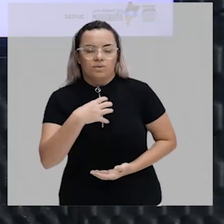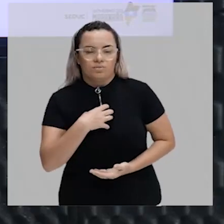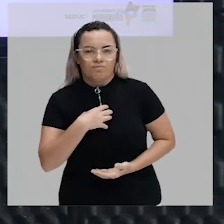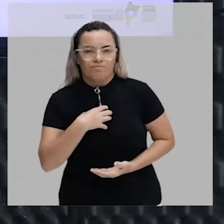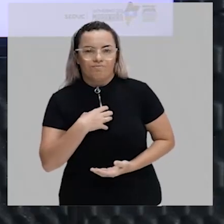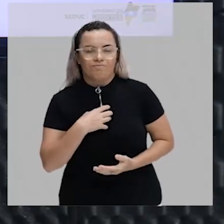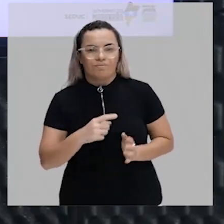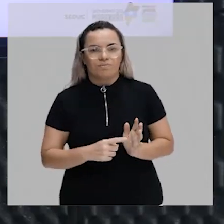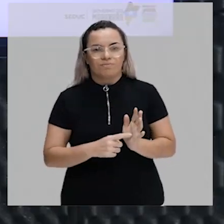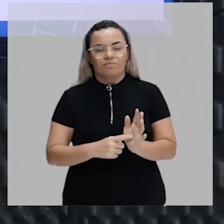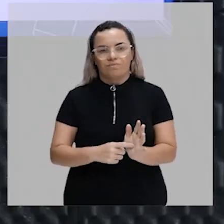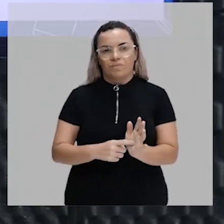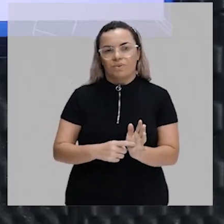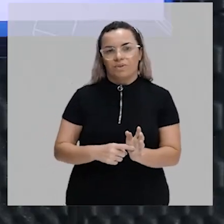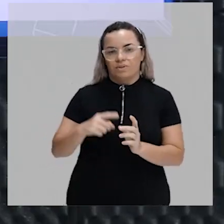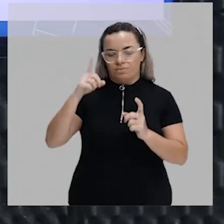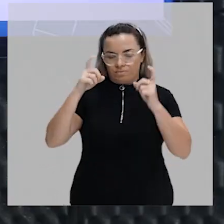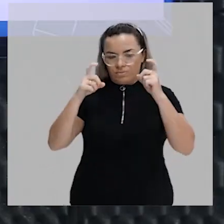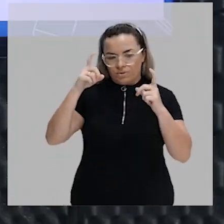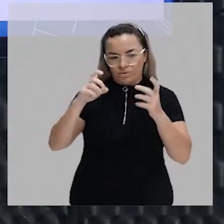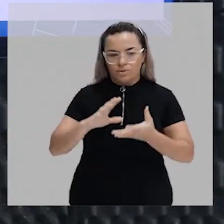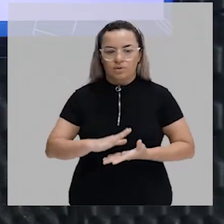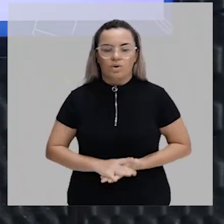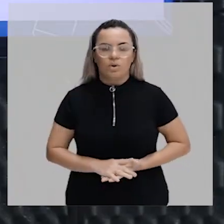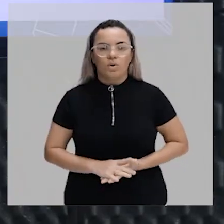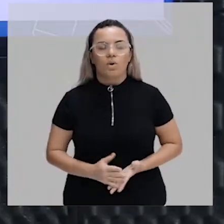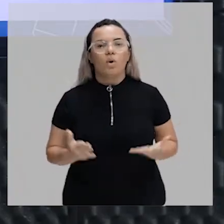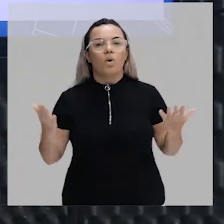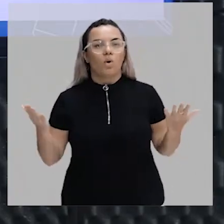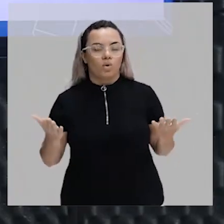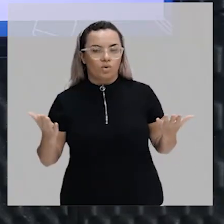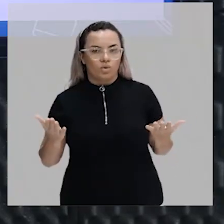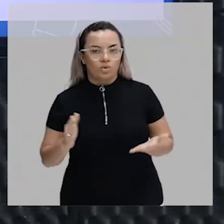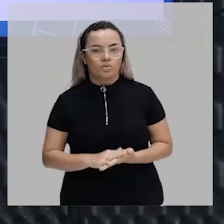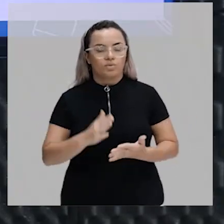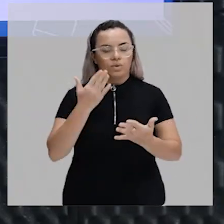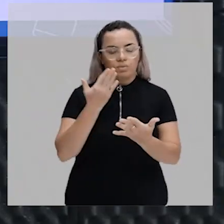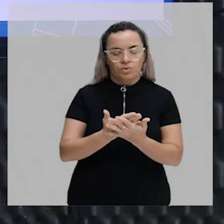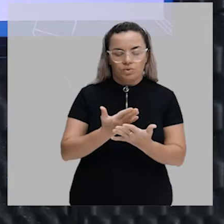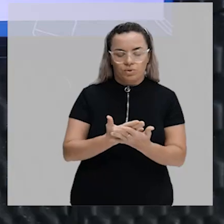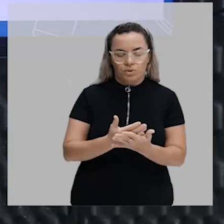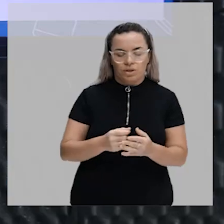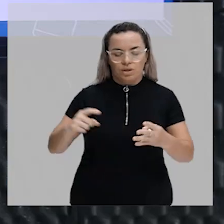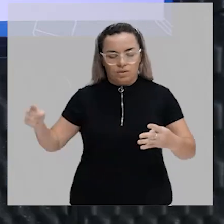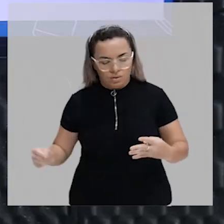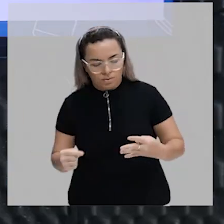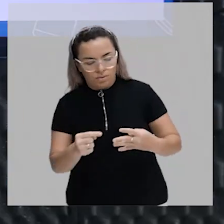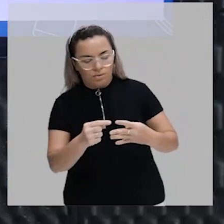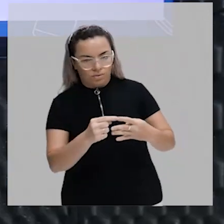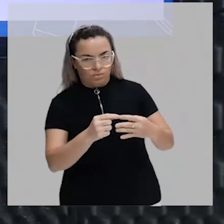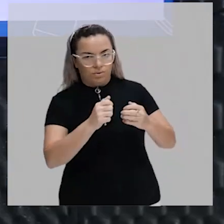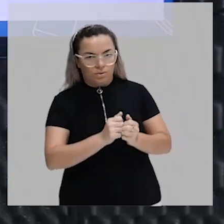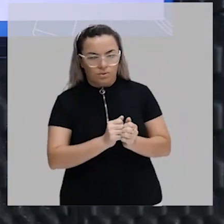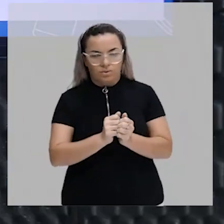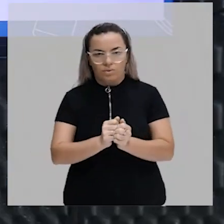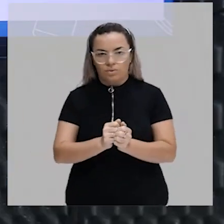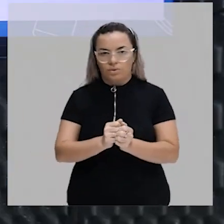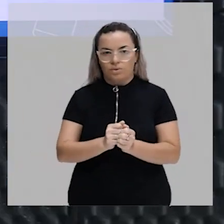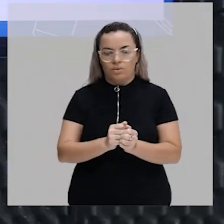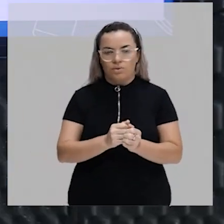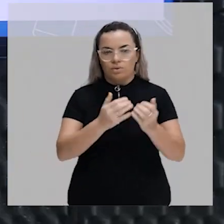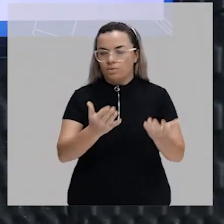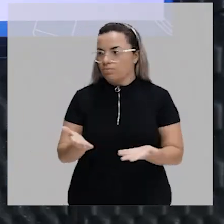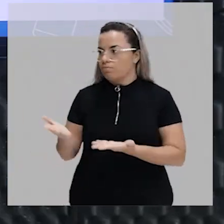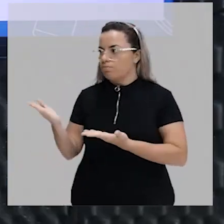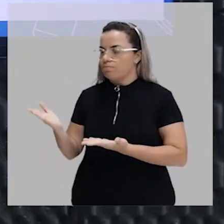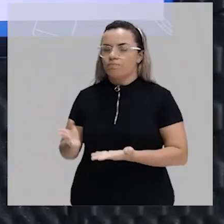palavra aí que nós estamos trabalhando. E hoje nós vamos ver exercícios do simbolismo. Você vai acompanhar aí na sua tela, você vai fazer a leitura. Se